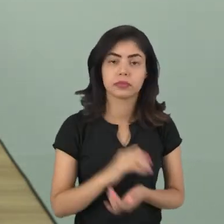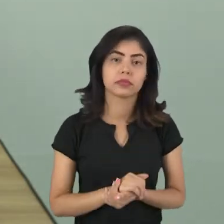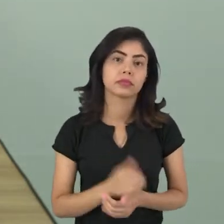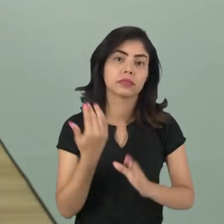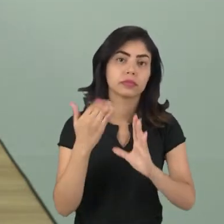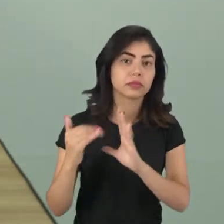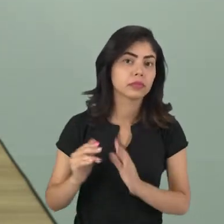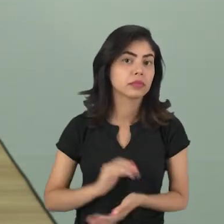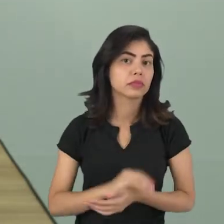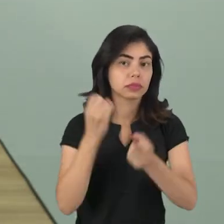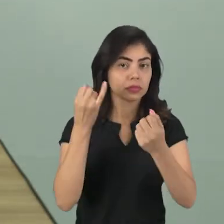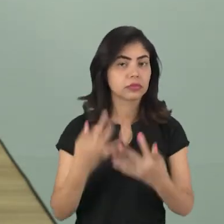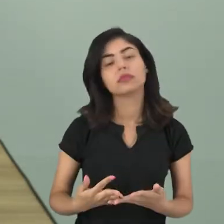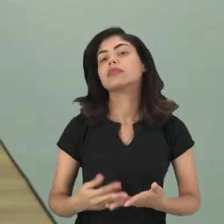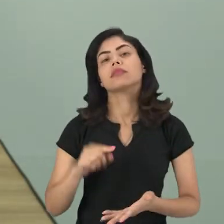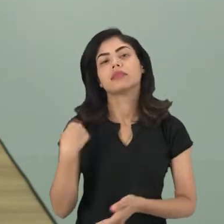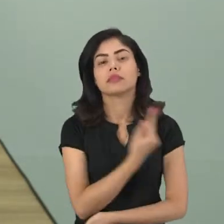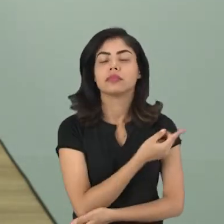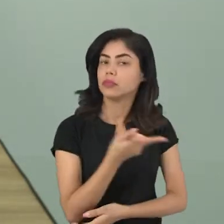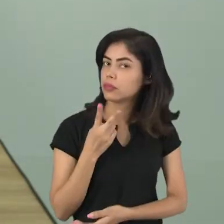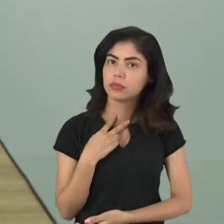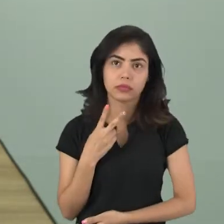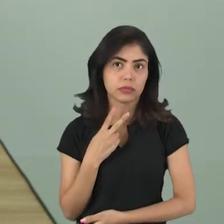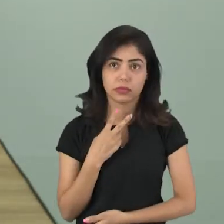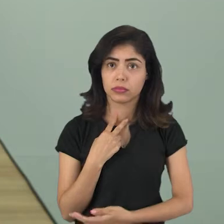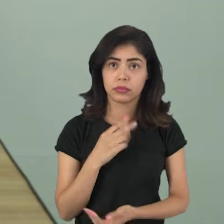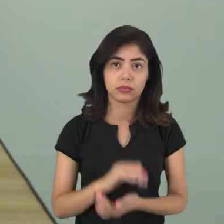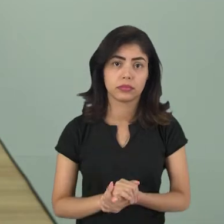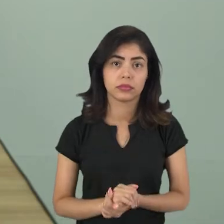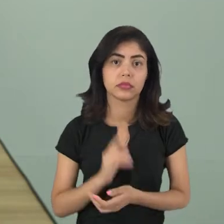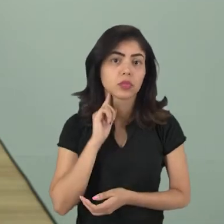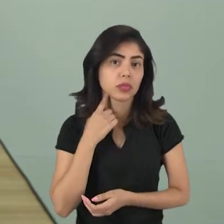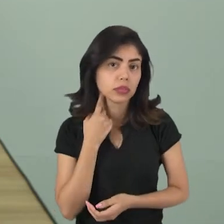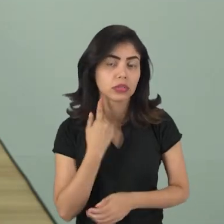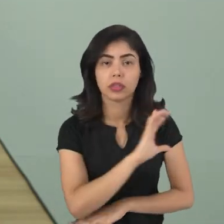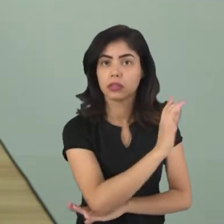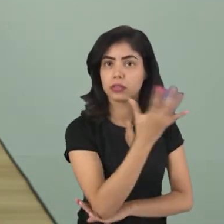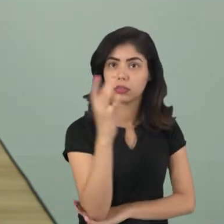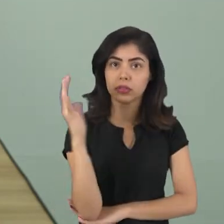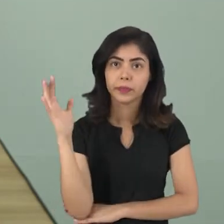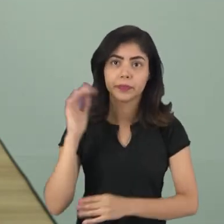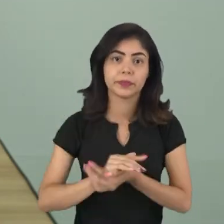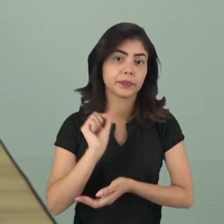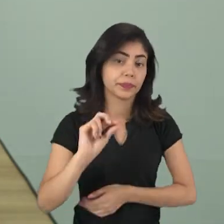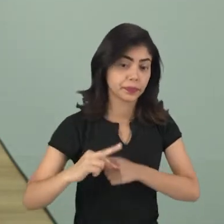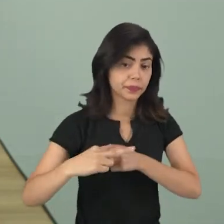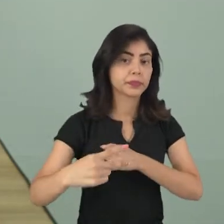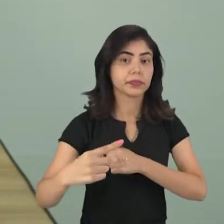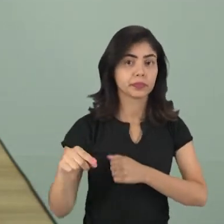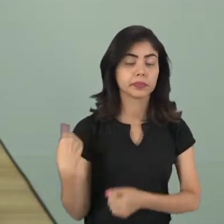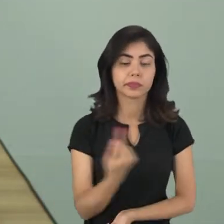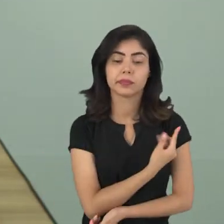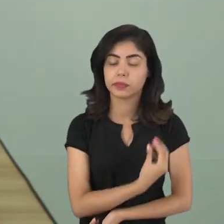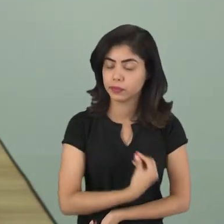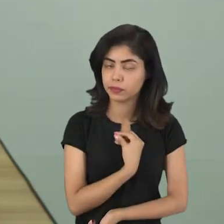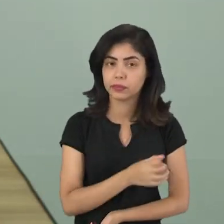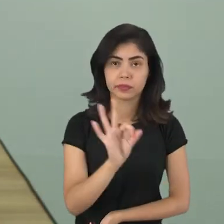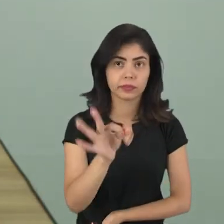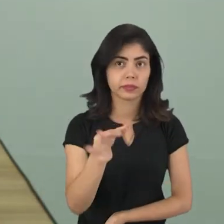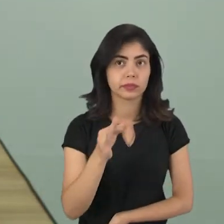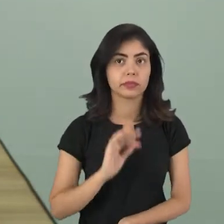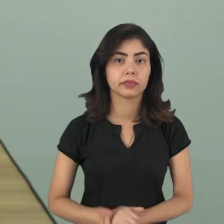estou poluindo a natureza. Se eu vou andando no carro, no ônibus ou em qualquer outro automóvel